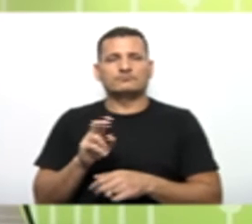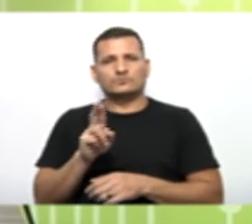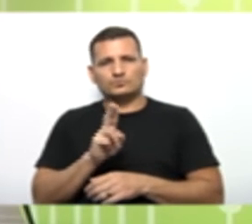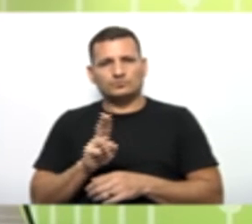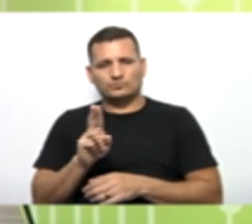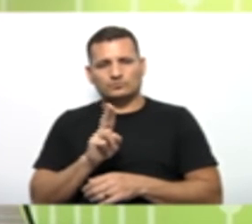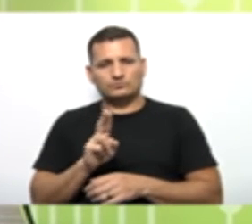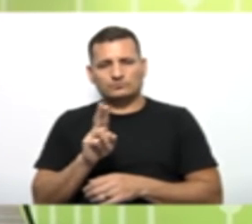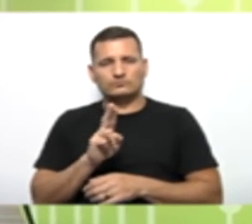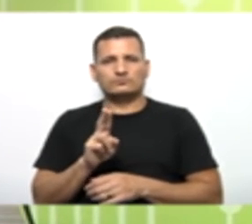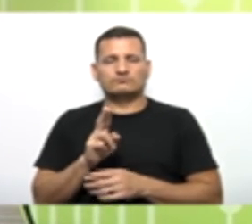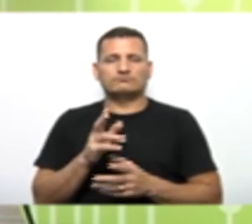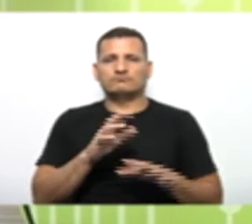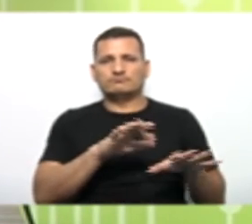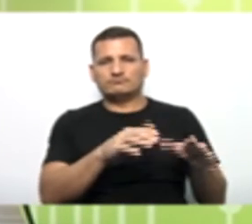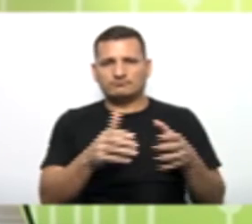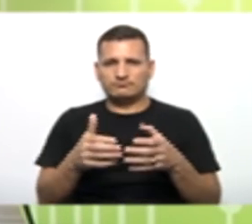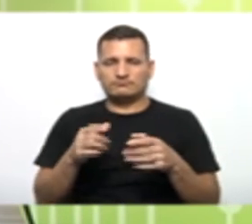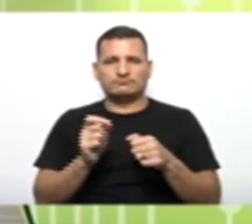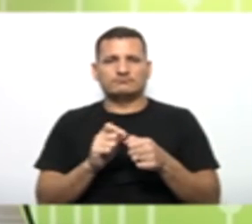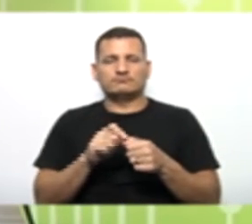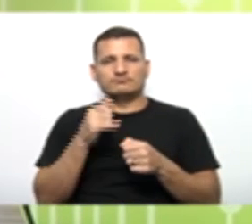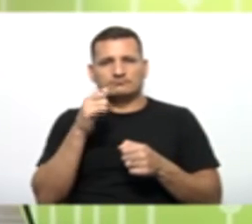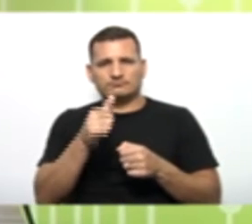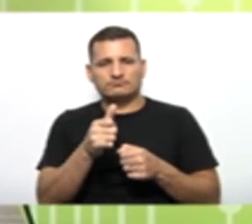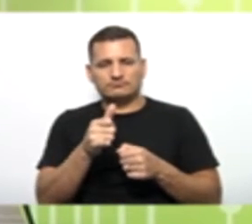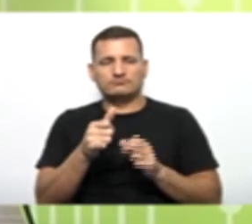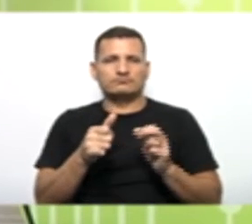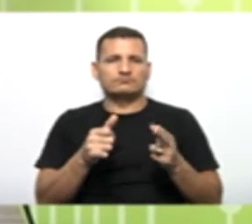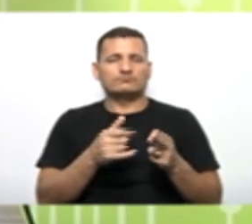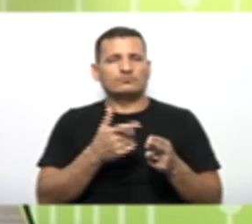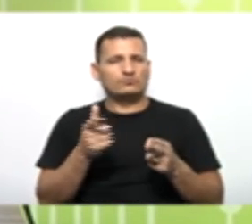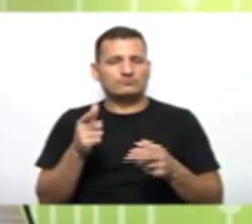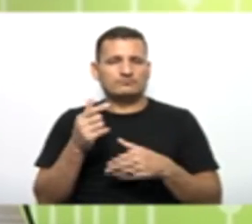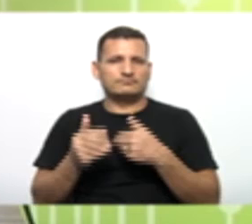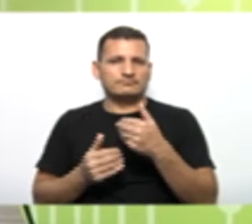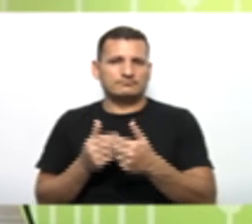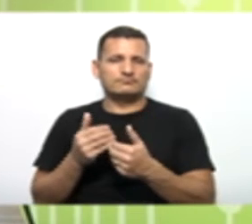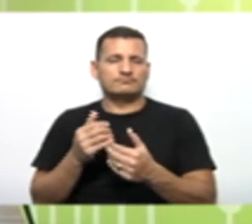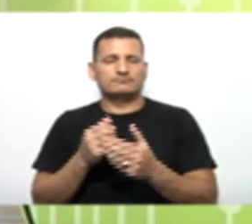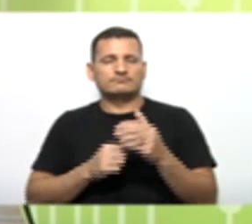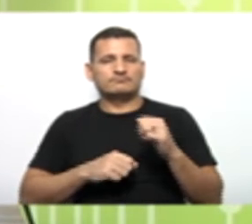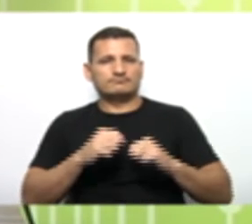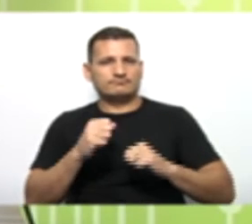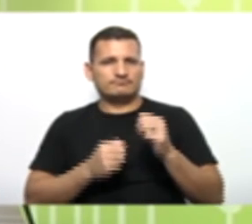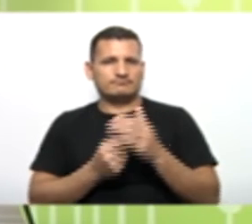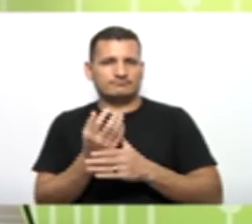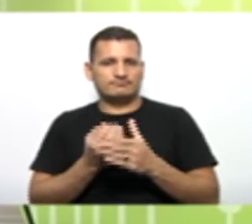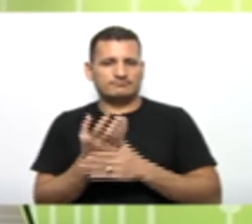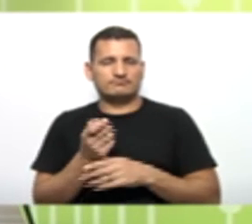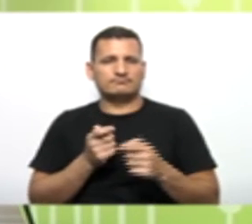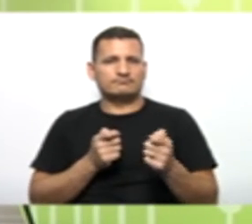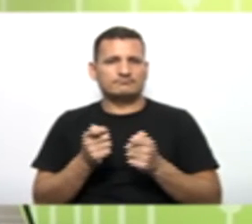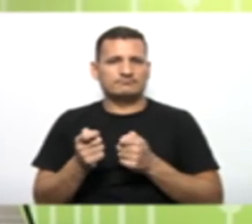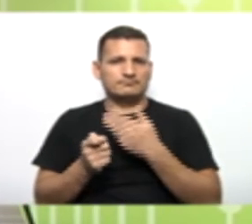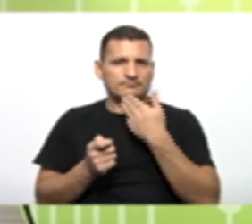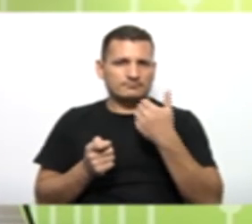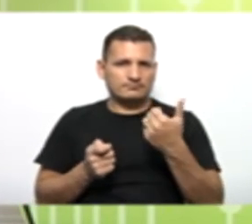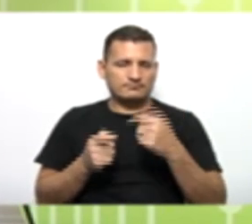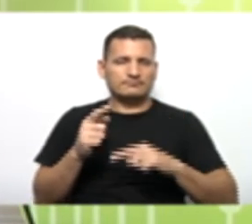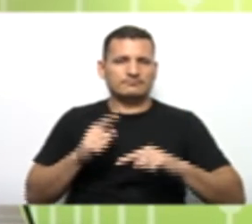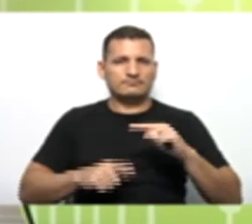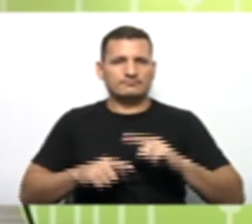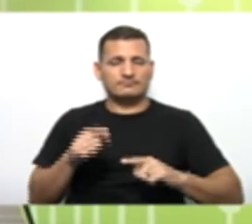para produzir energia, uso de resíduos em outros processos produtivos, controle melhor da matéria-prima